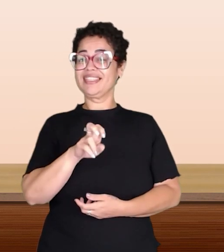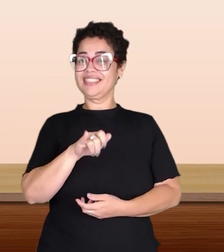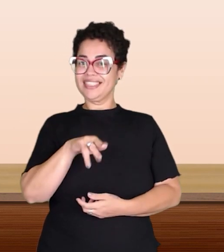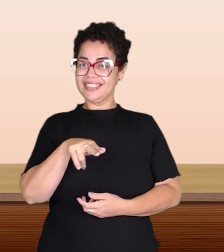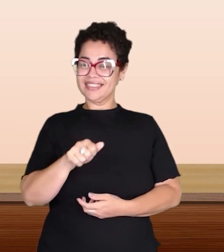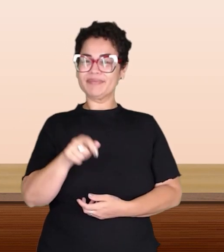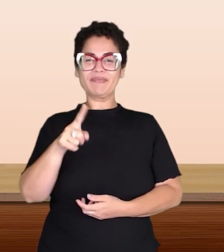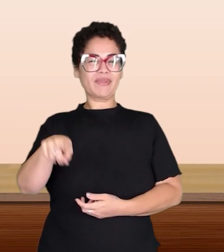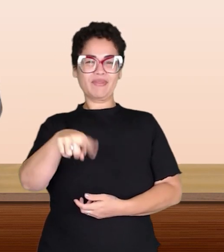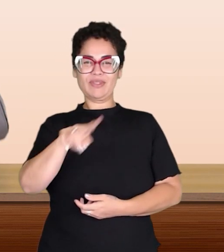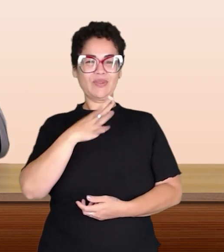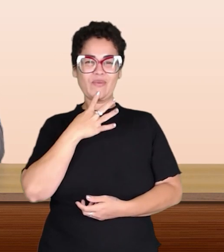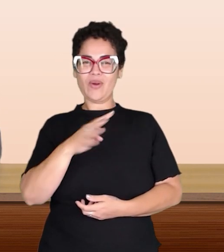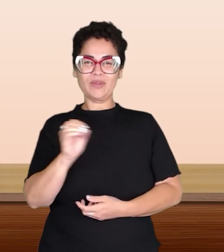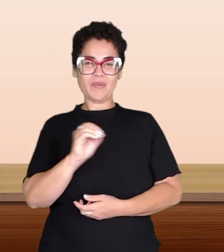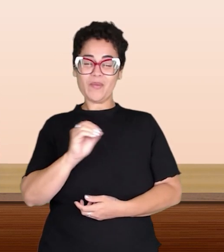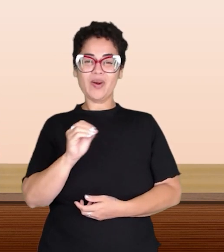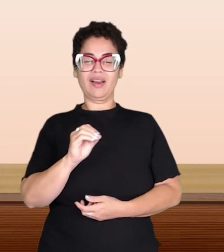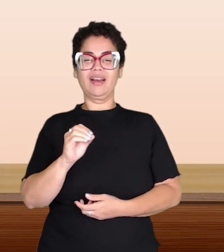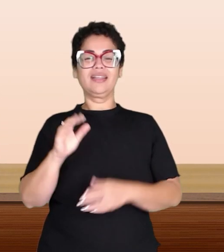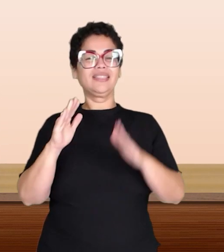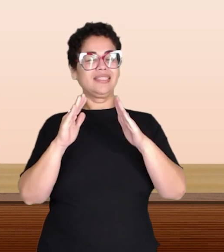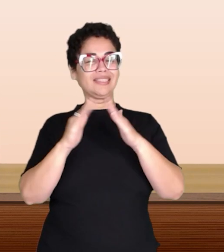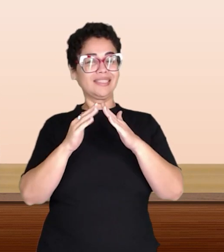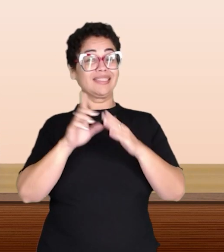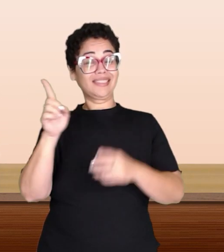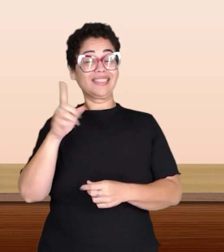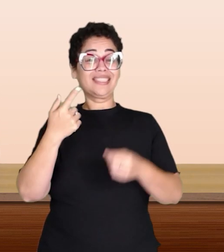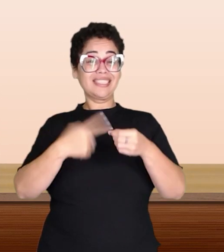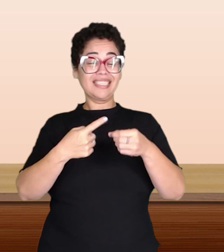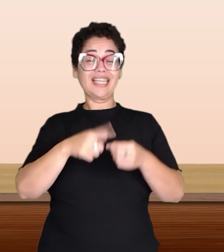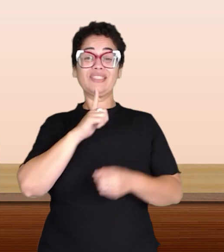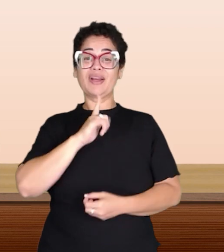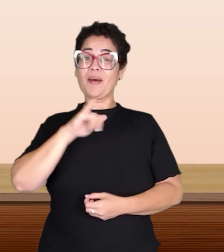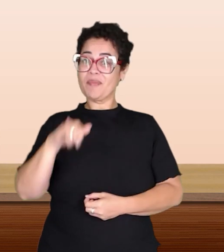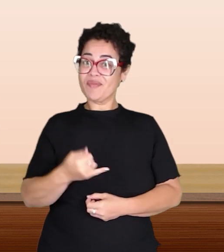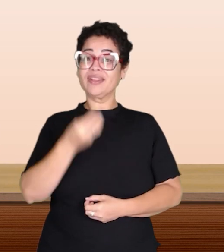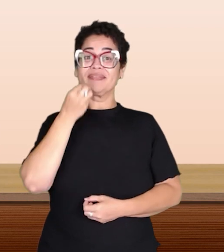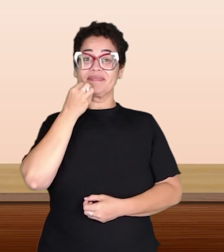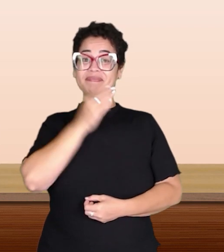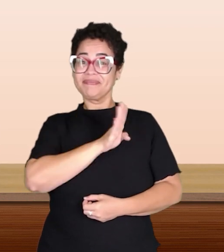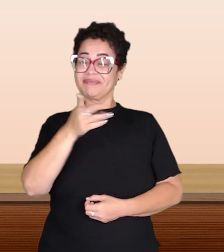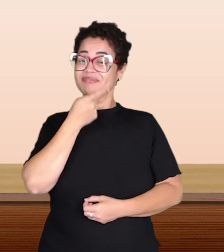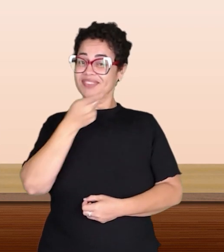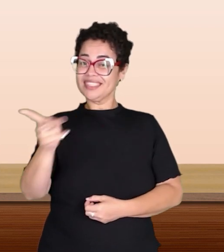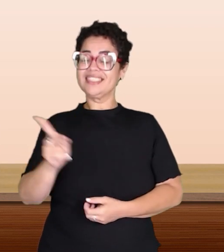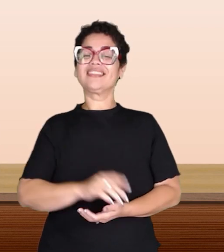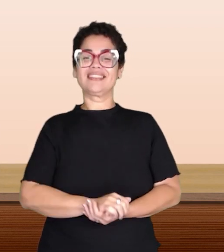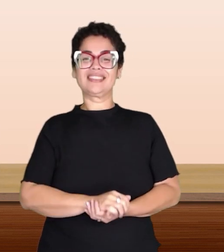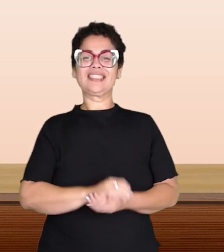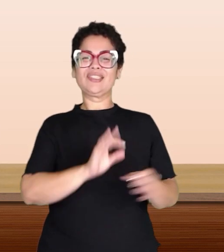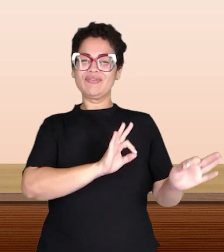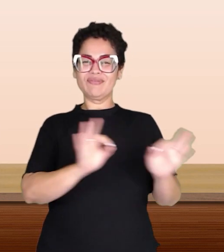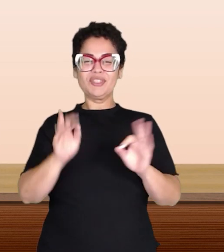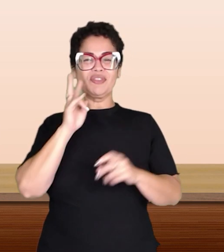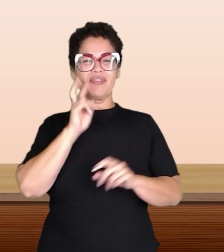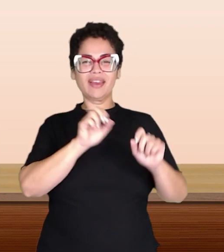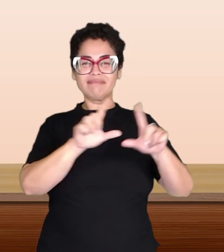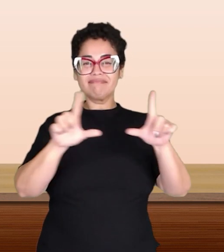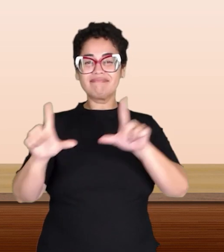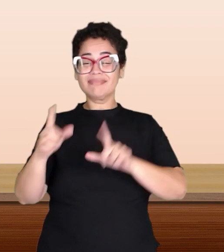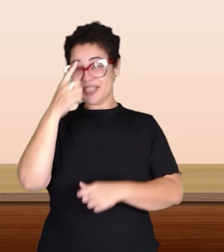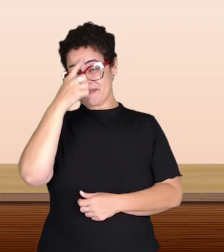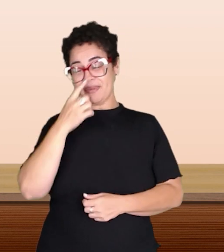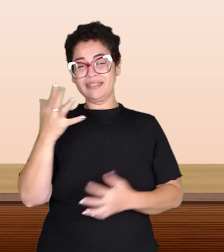e se vocês ainda não conhecem a cidade de Goiás Aproveitem a primeira oportunidade no vídeo dá para ver muitas